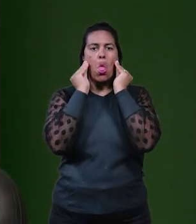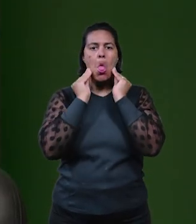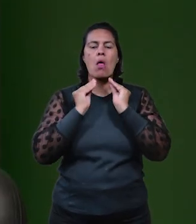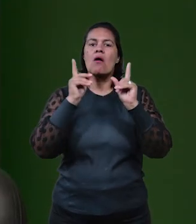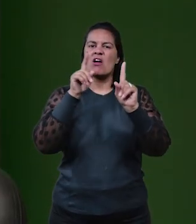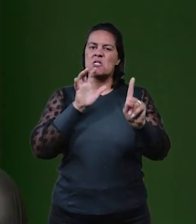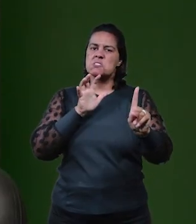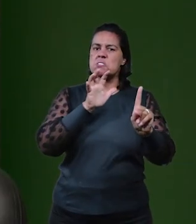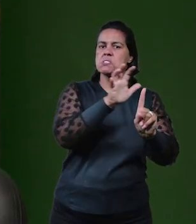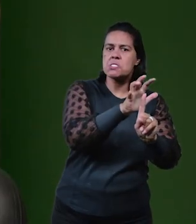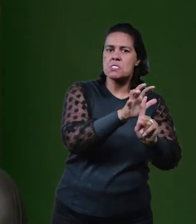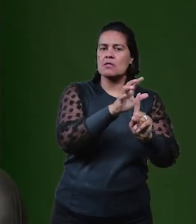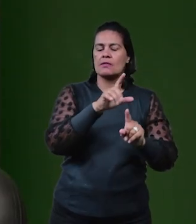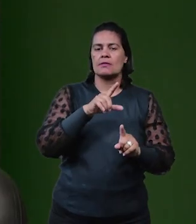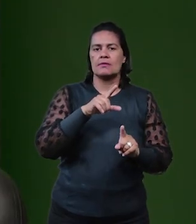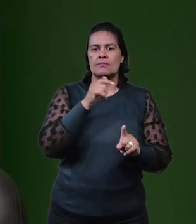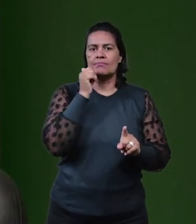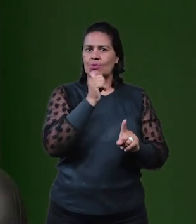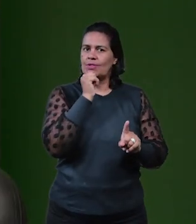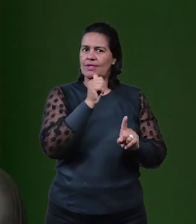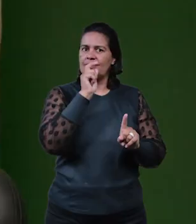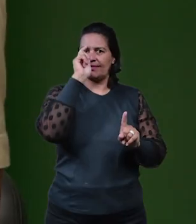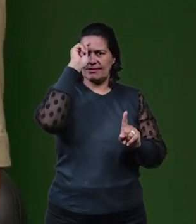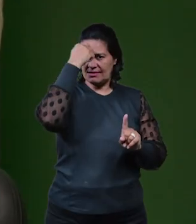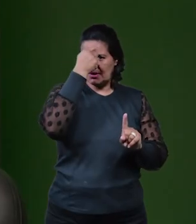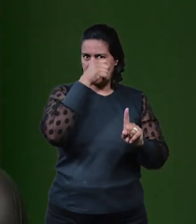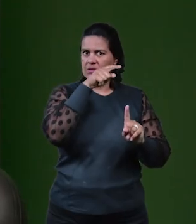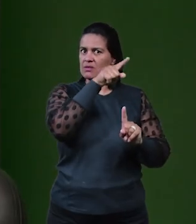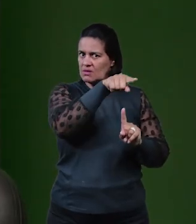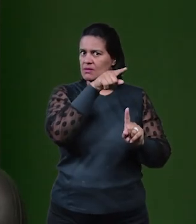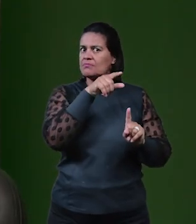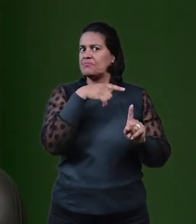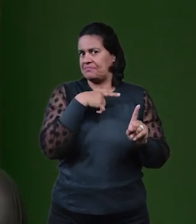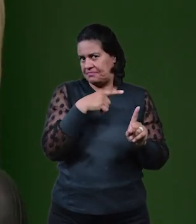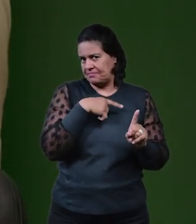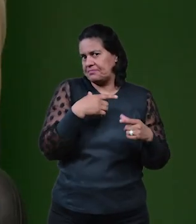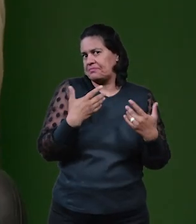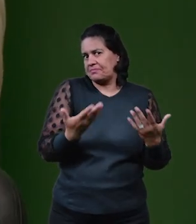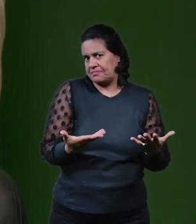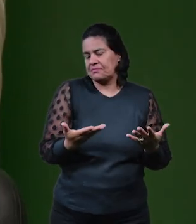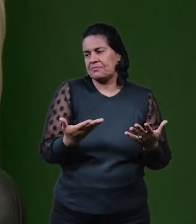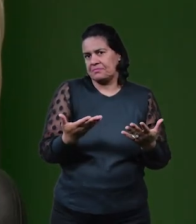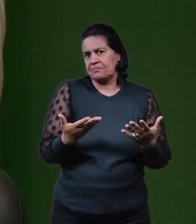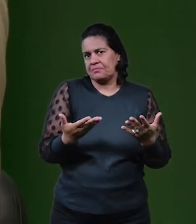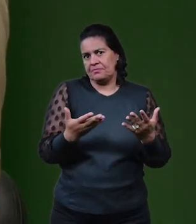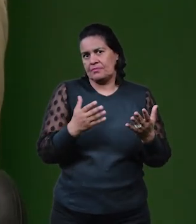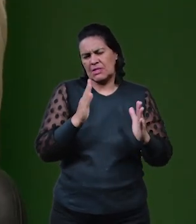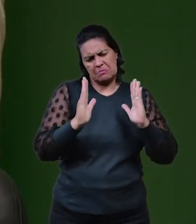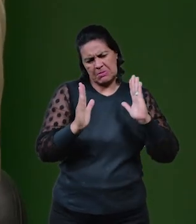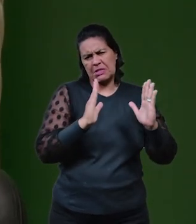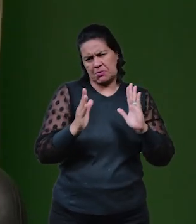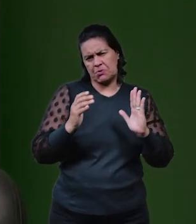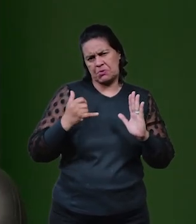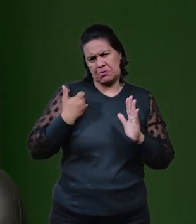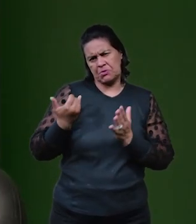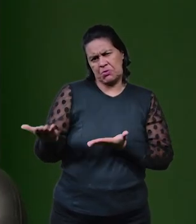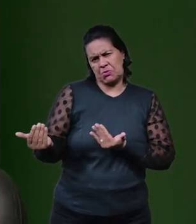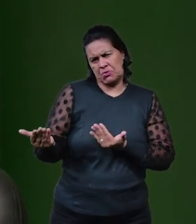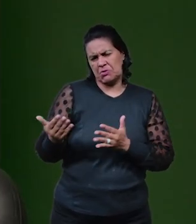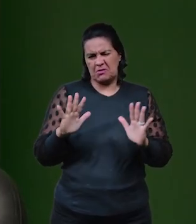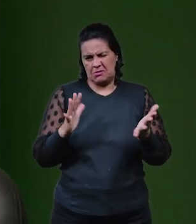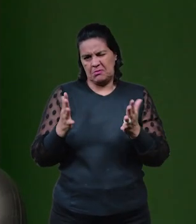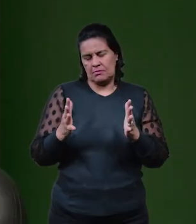imposto violentamente contra as mulheres negras, assim, nesse período do amadurecimento, né, da puberdade e